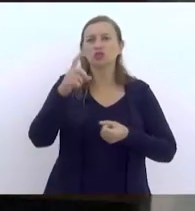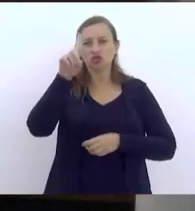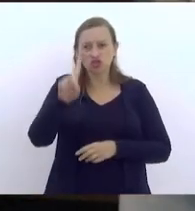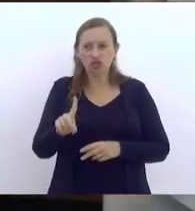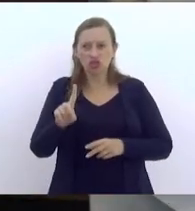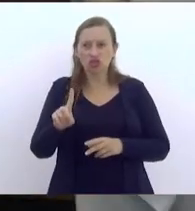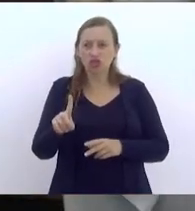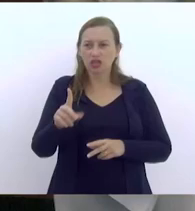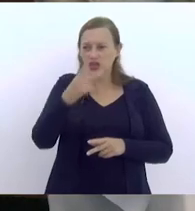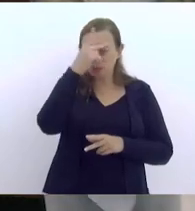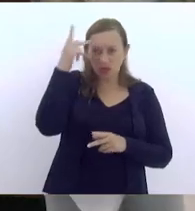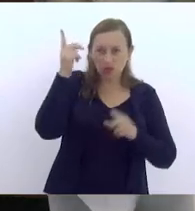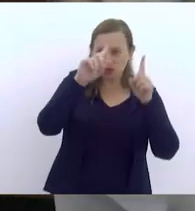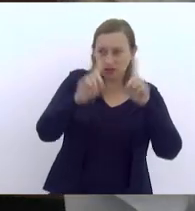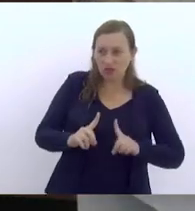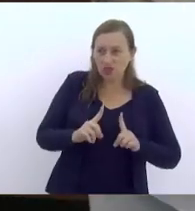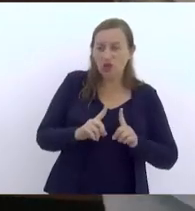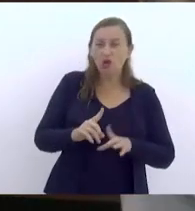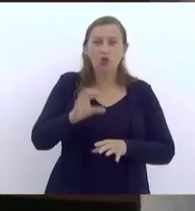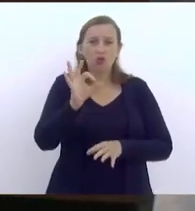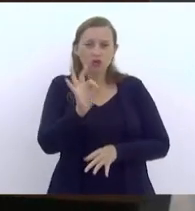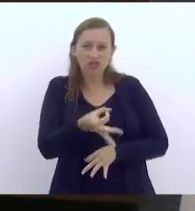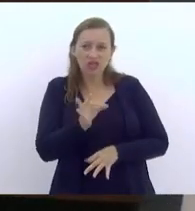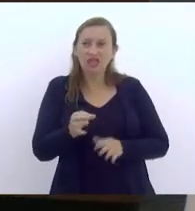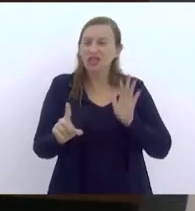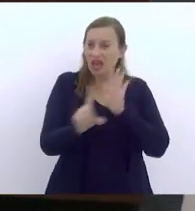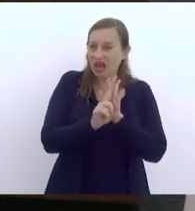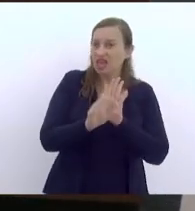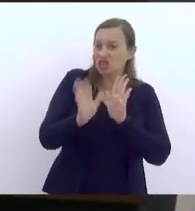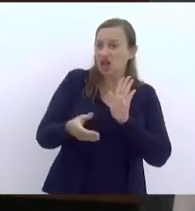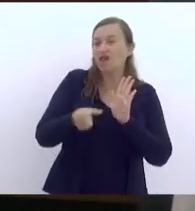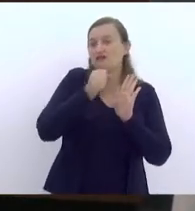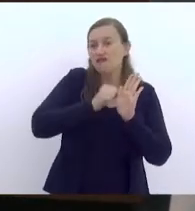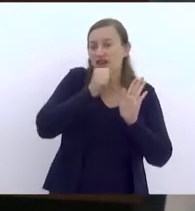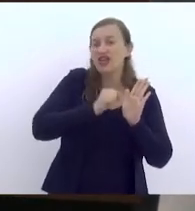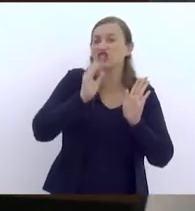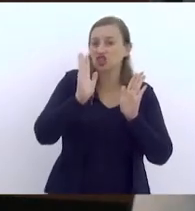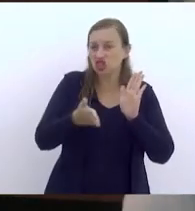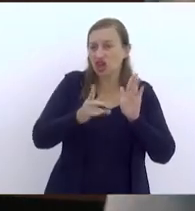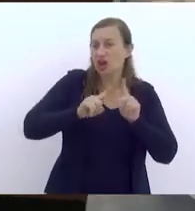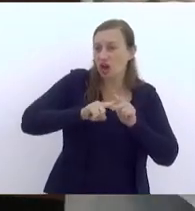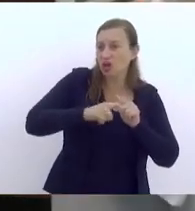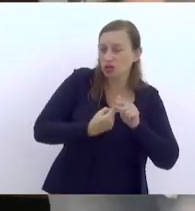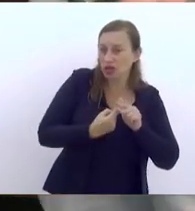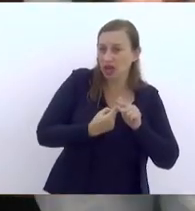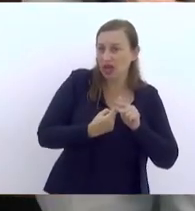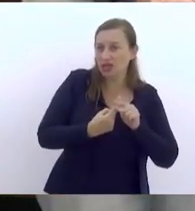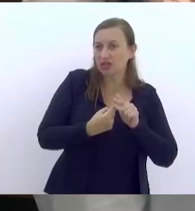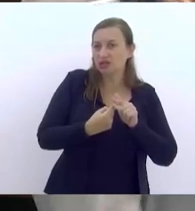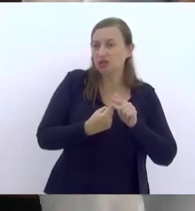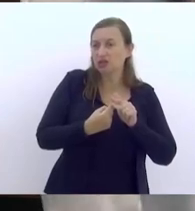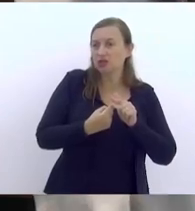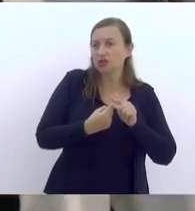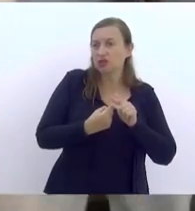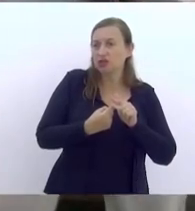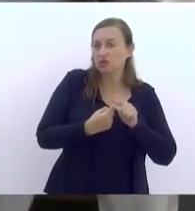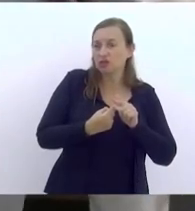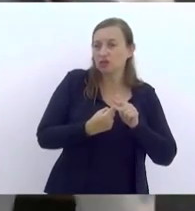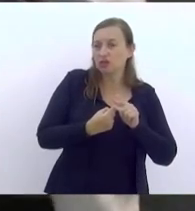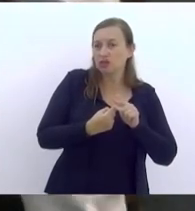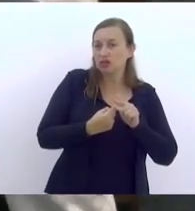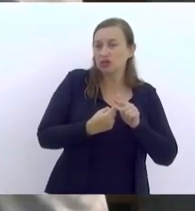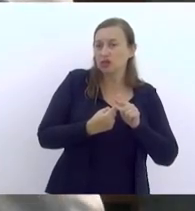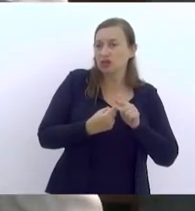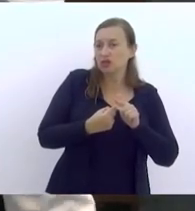com deficiência, o ideal é que a lei já existente seja alterada para que a sua